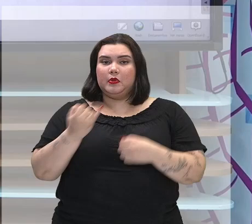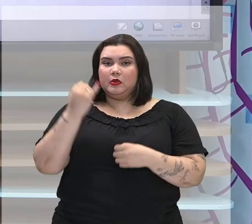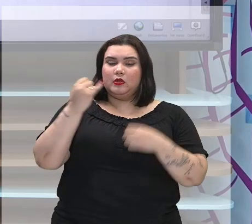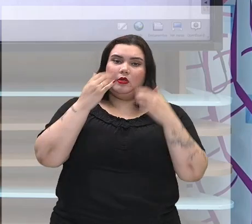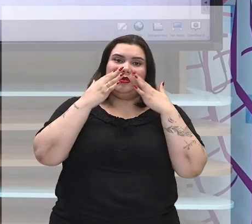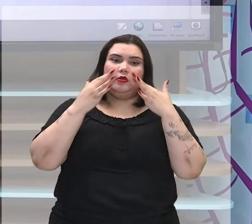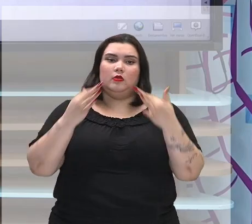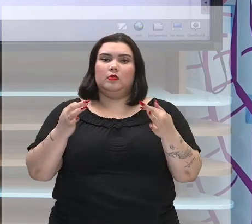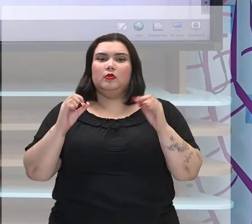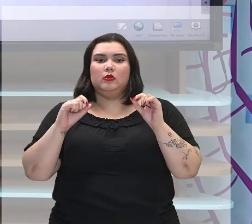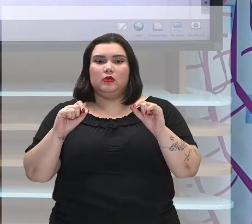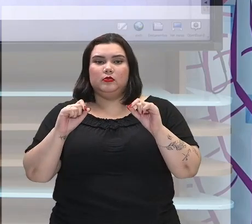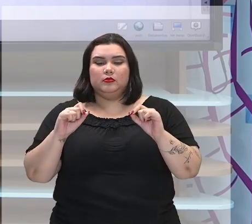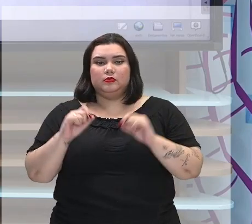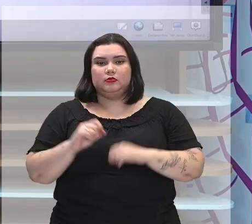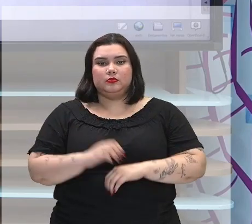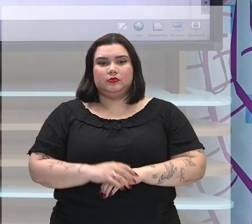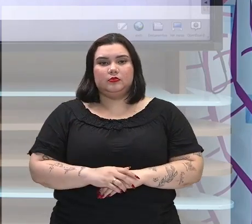que